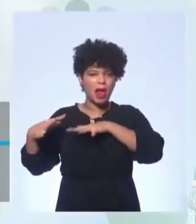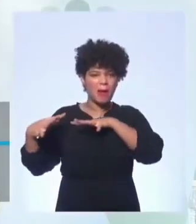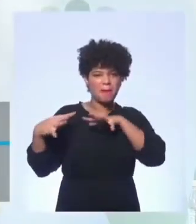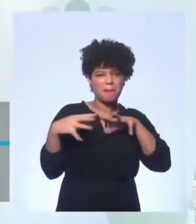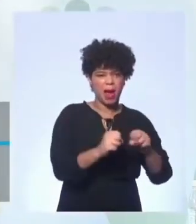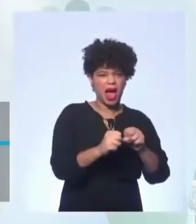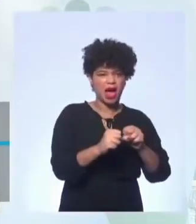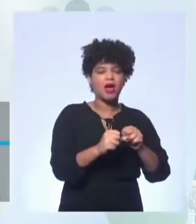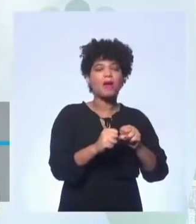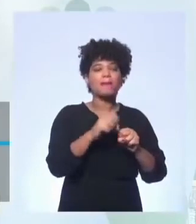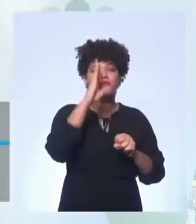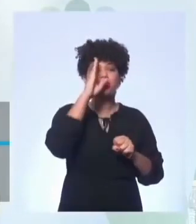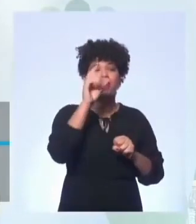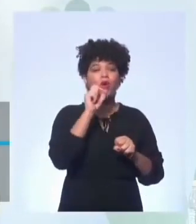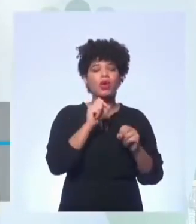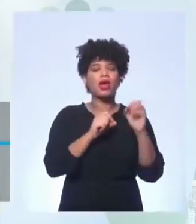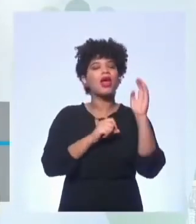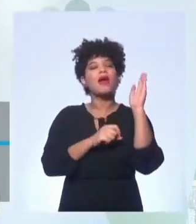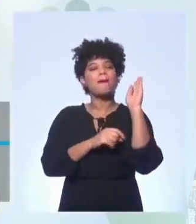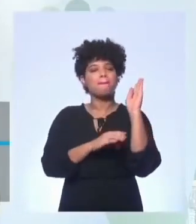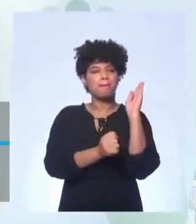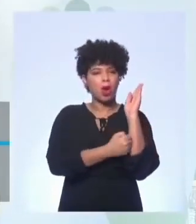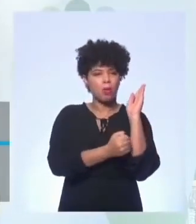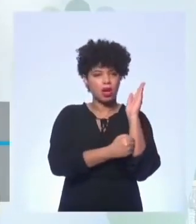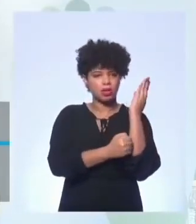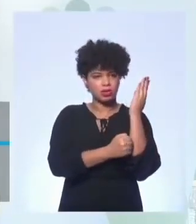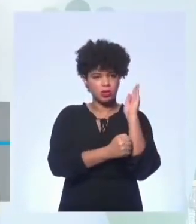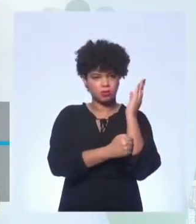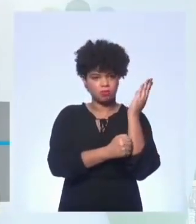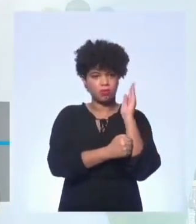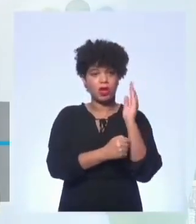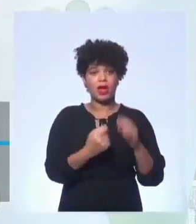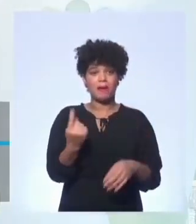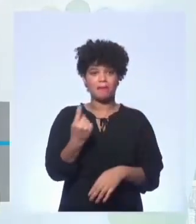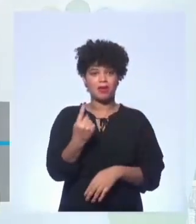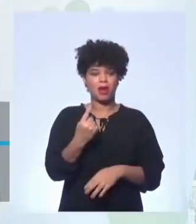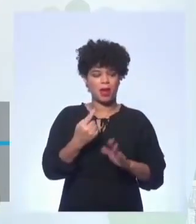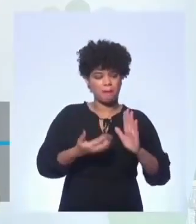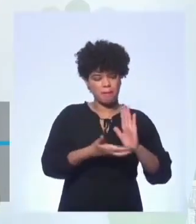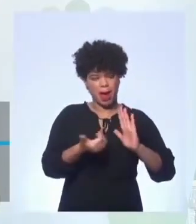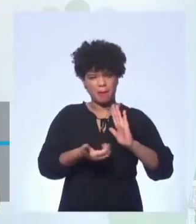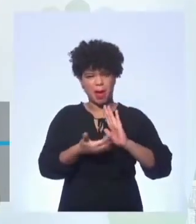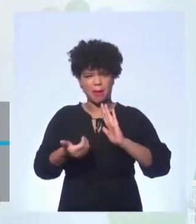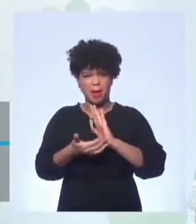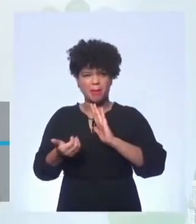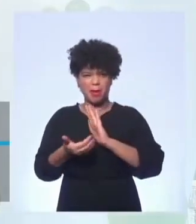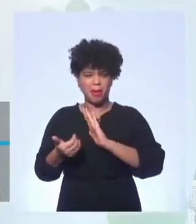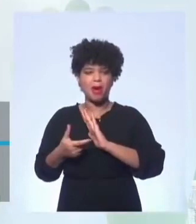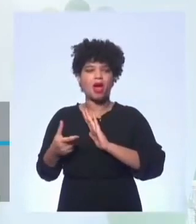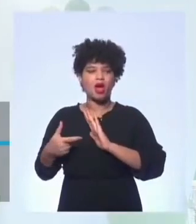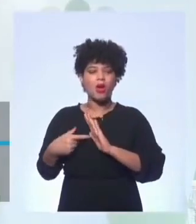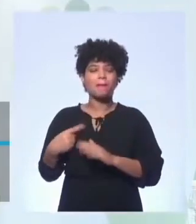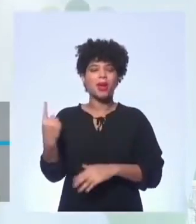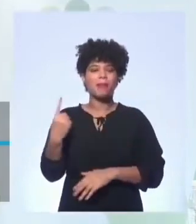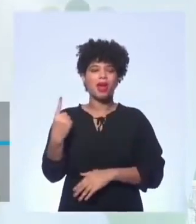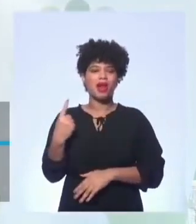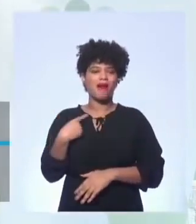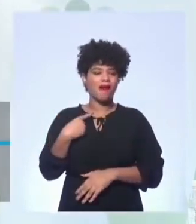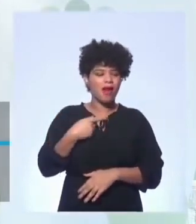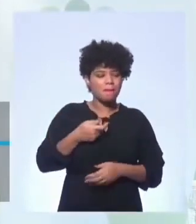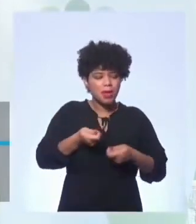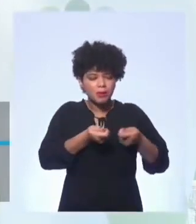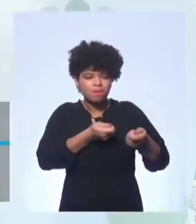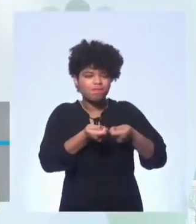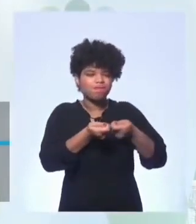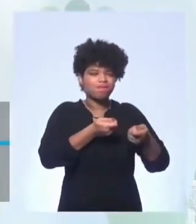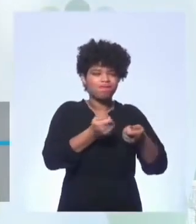exploração do pau-brasil, que foi a primeira atividade econômica que os portugueses começaram a